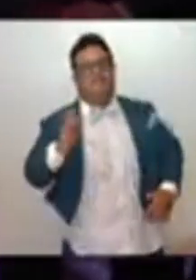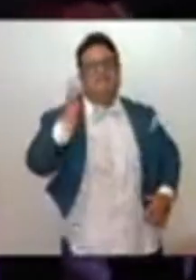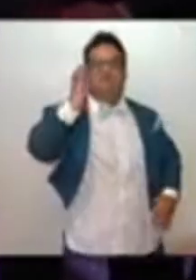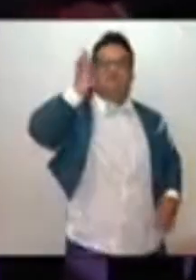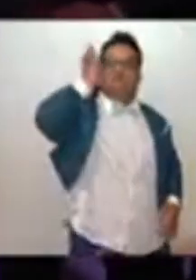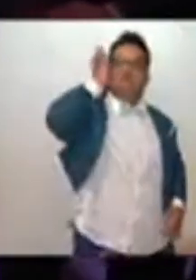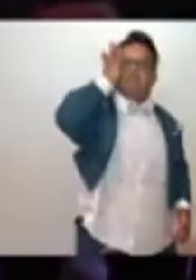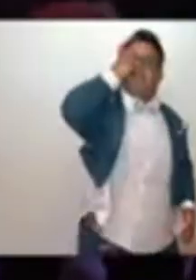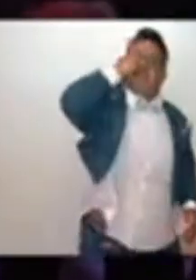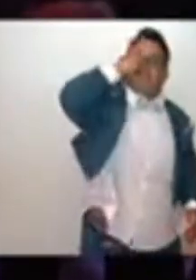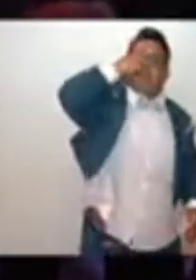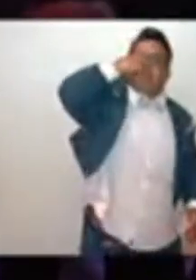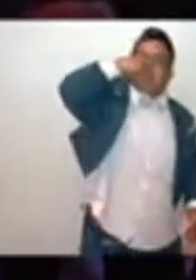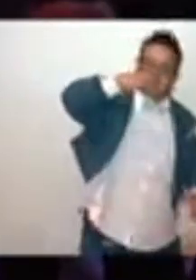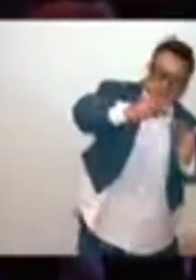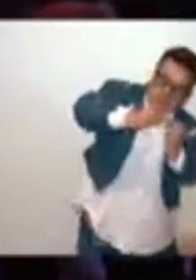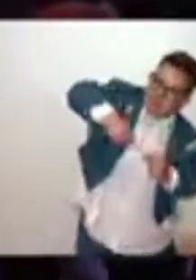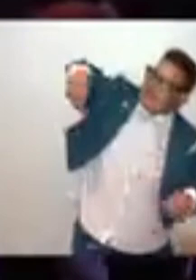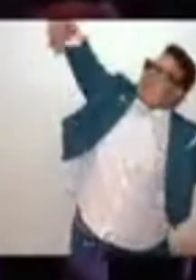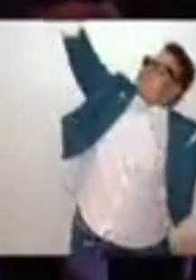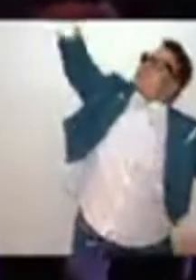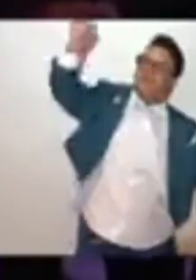E aí